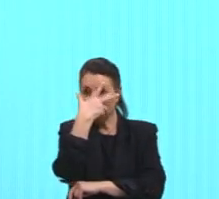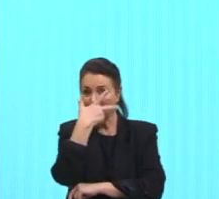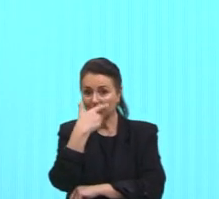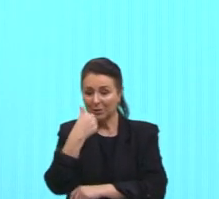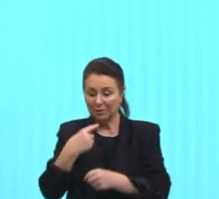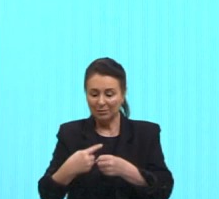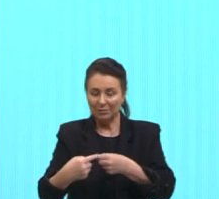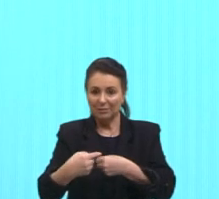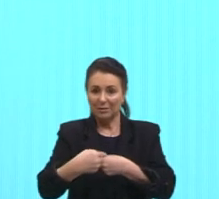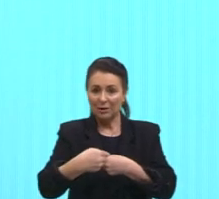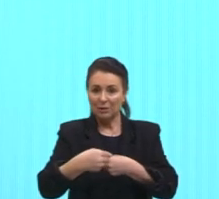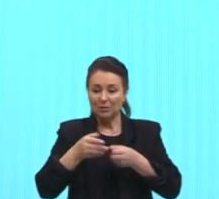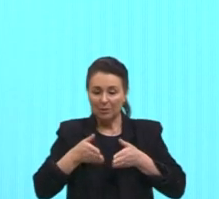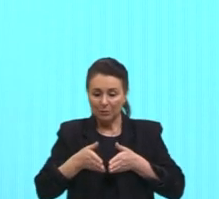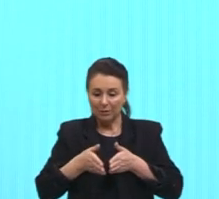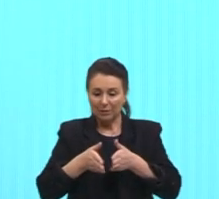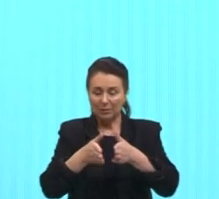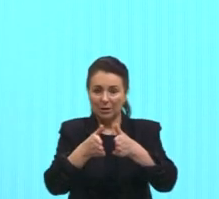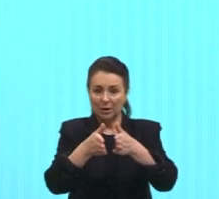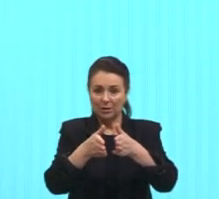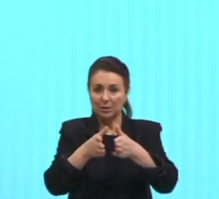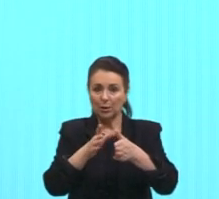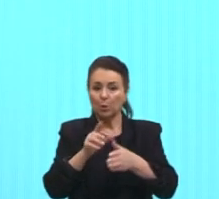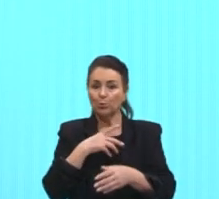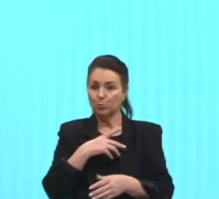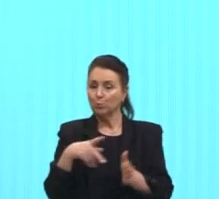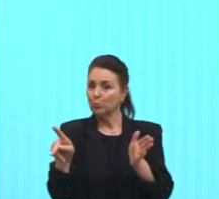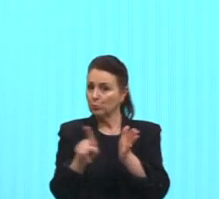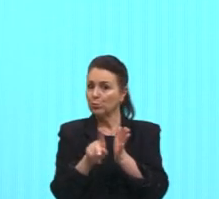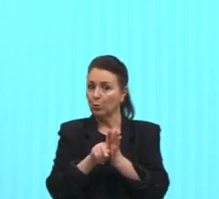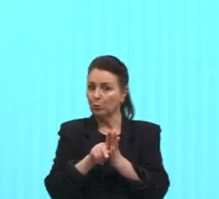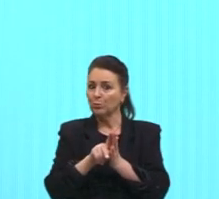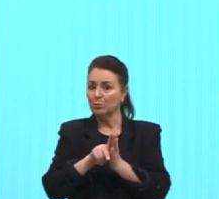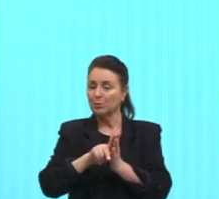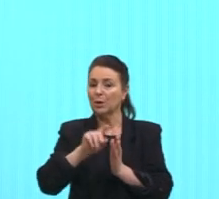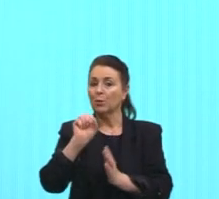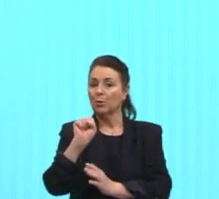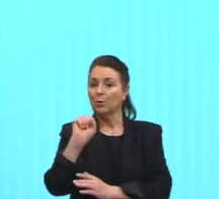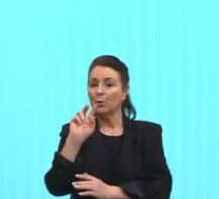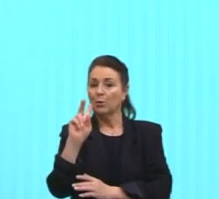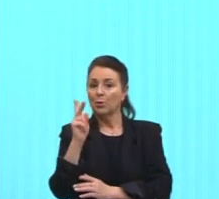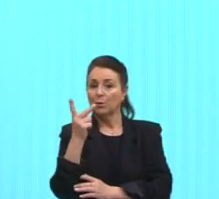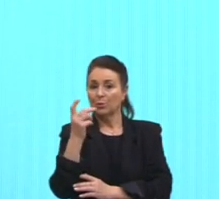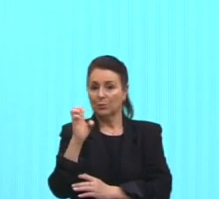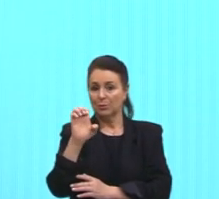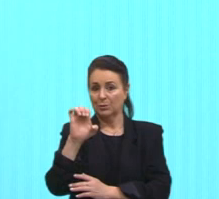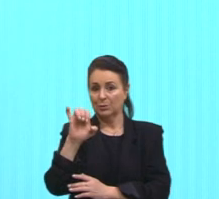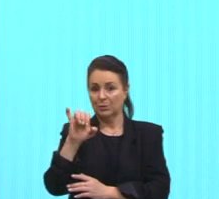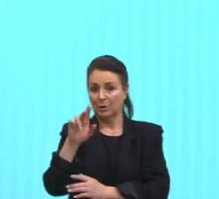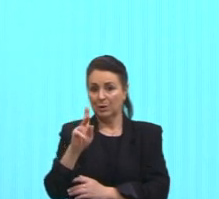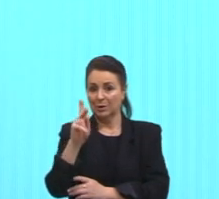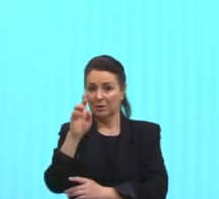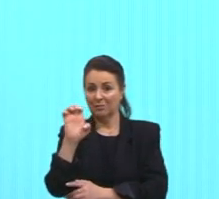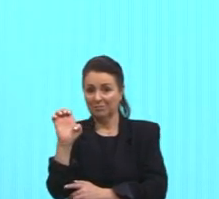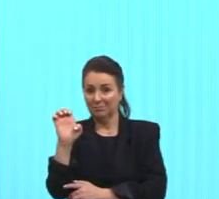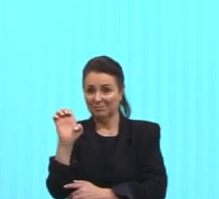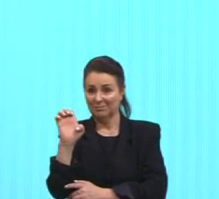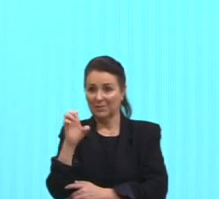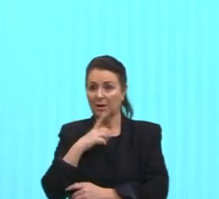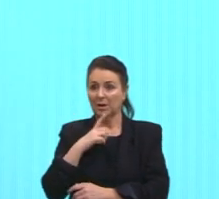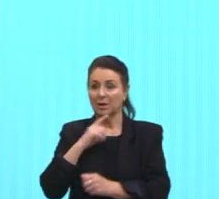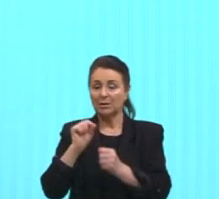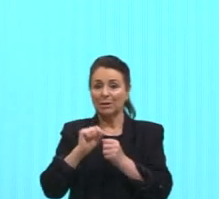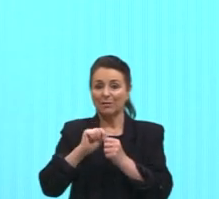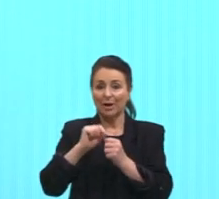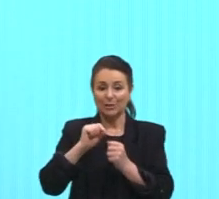aqui os shakes então moram ali as grandes pessoas moram ali eles fazem o mundo inteiro né o planeta